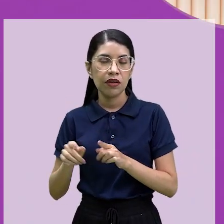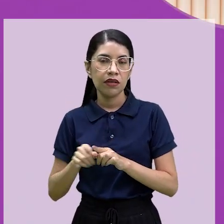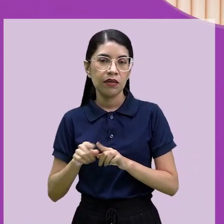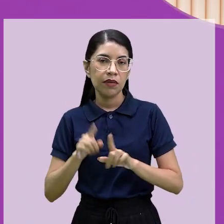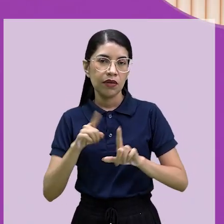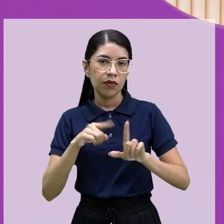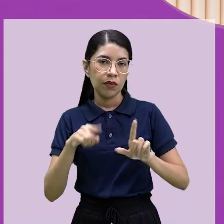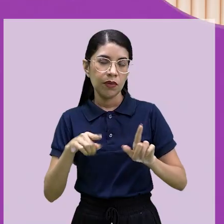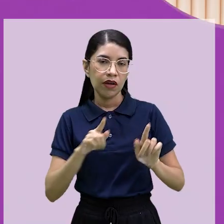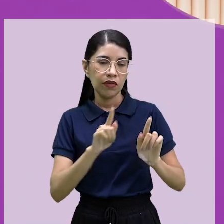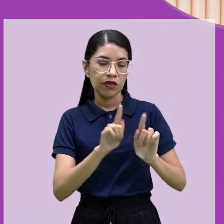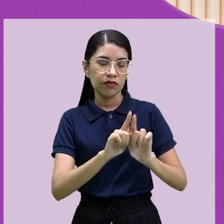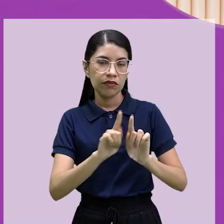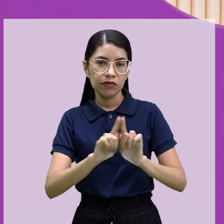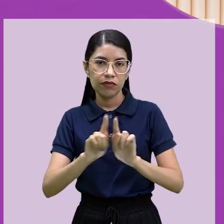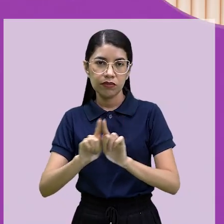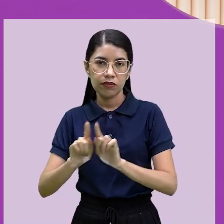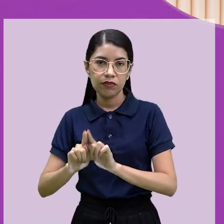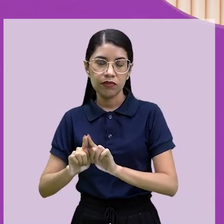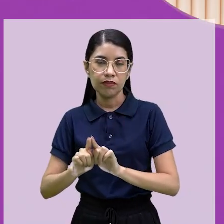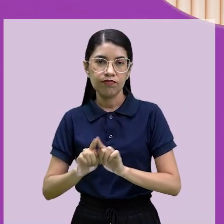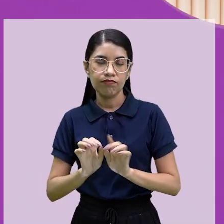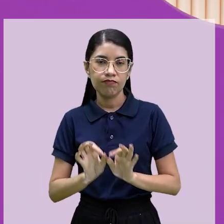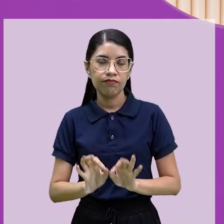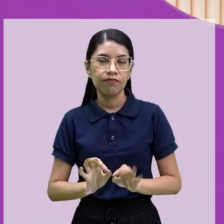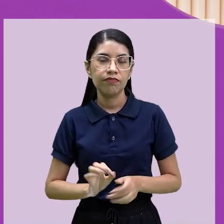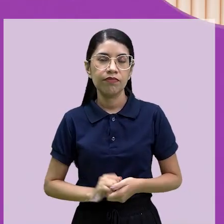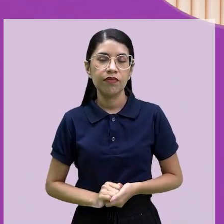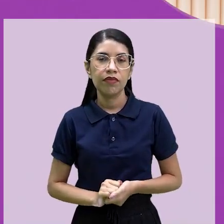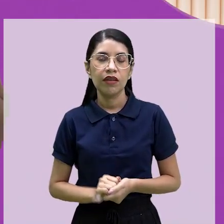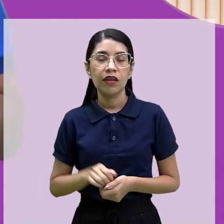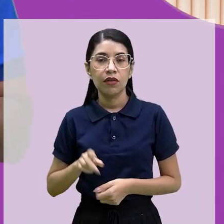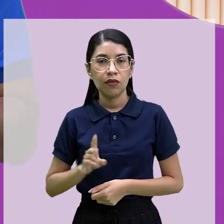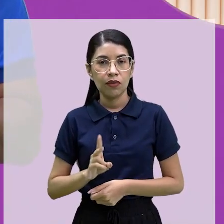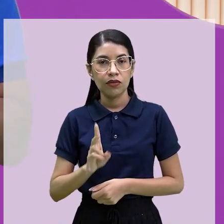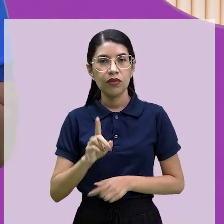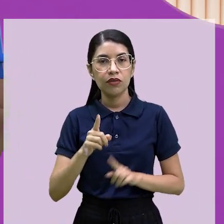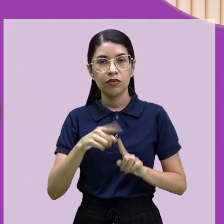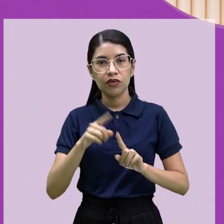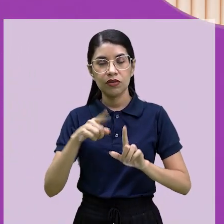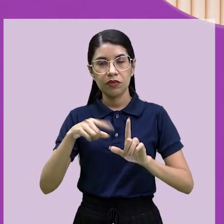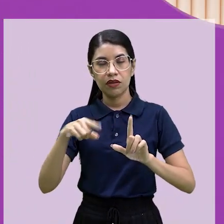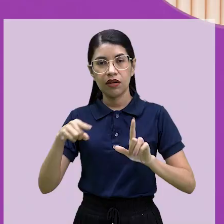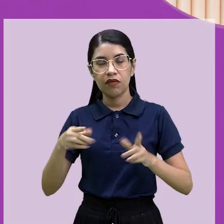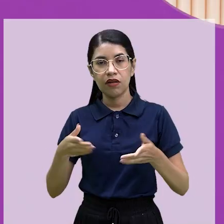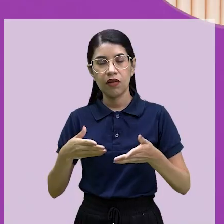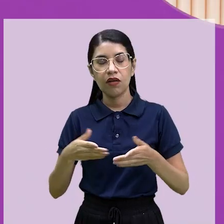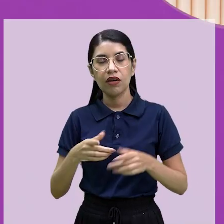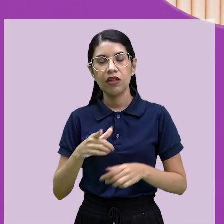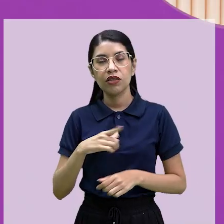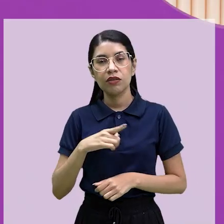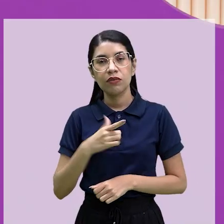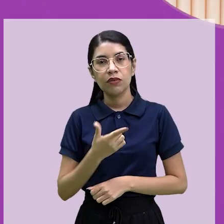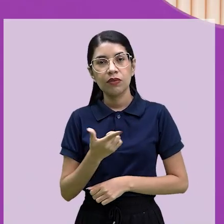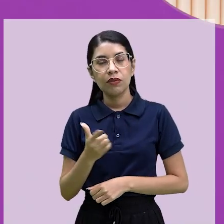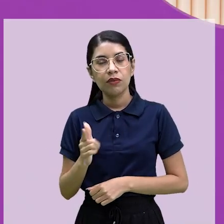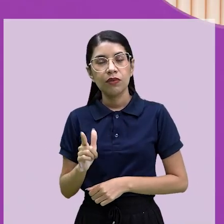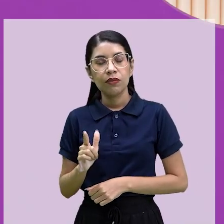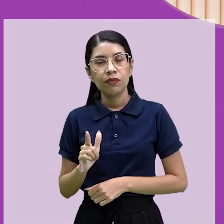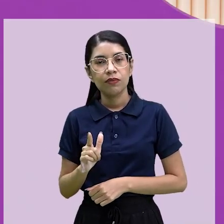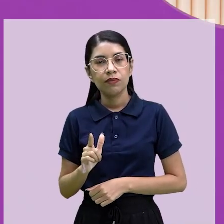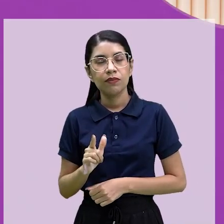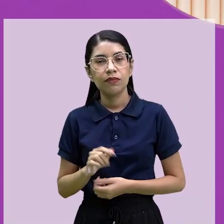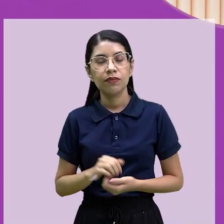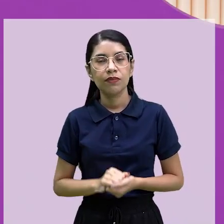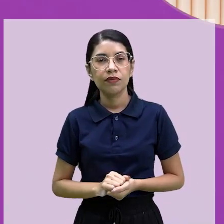vai ser as barras coladinhas. Também falando de gráfico agora, a gente tem um outro tipo de